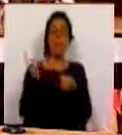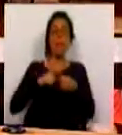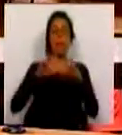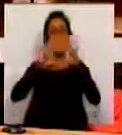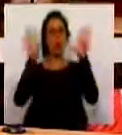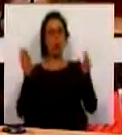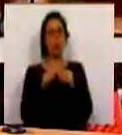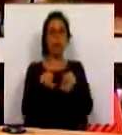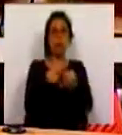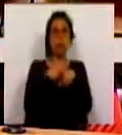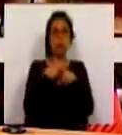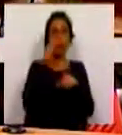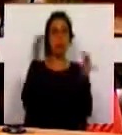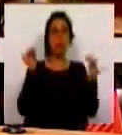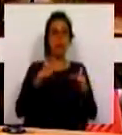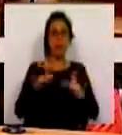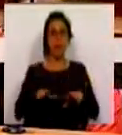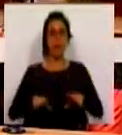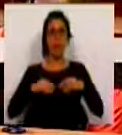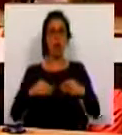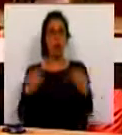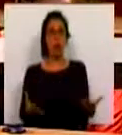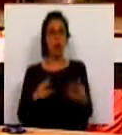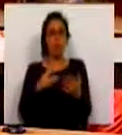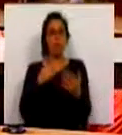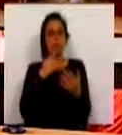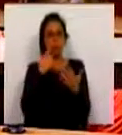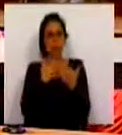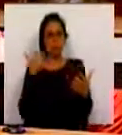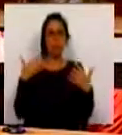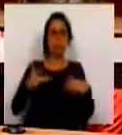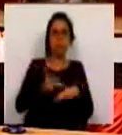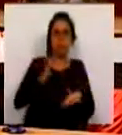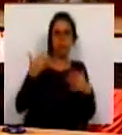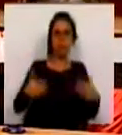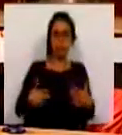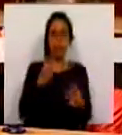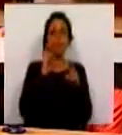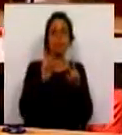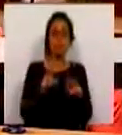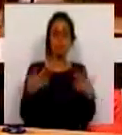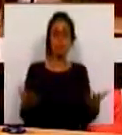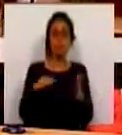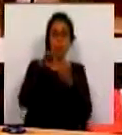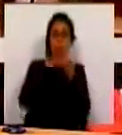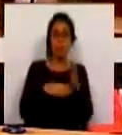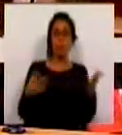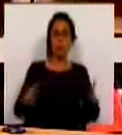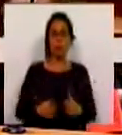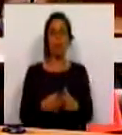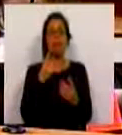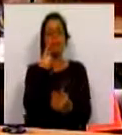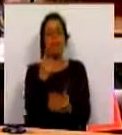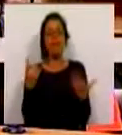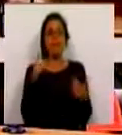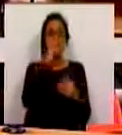global e as políticas de migração assumem agora um relevo crítico. Olhando para este programa, notamos